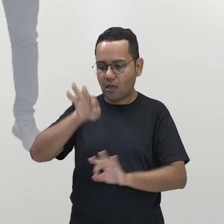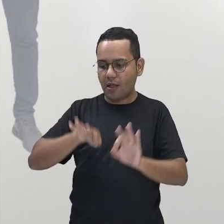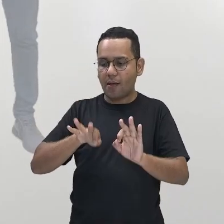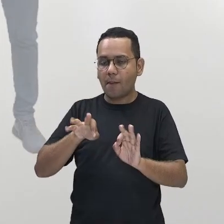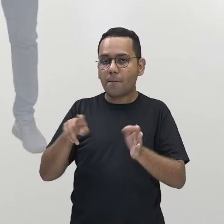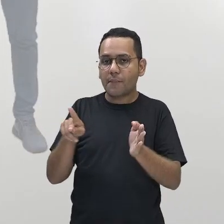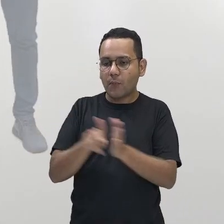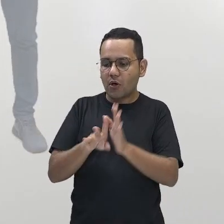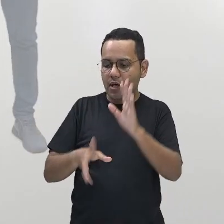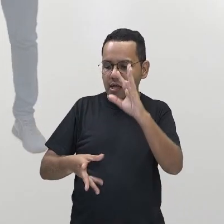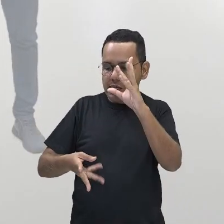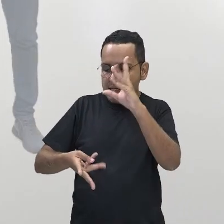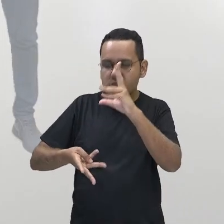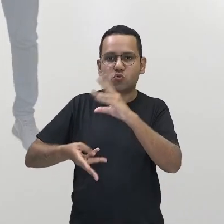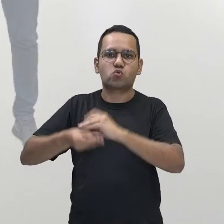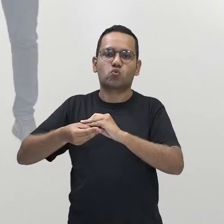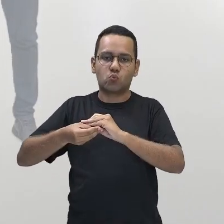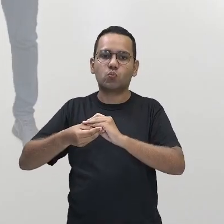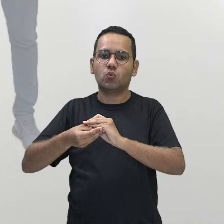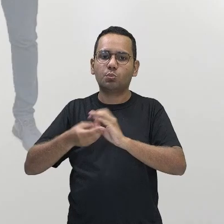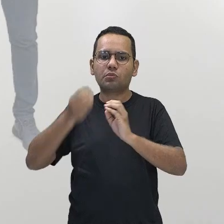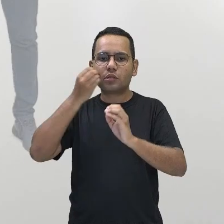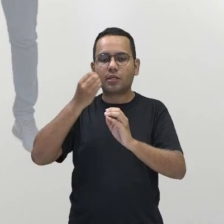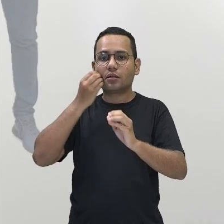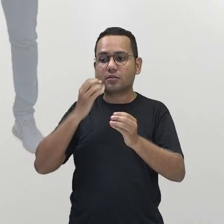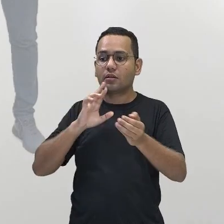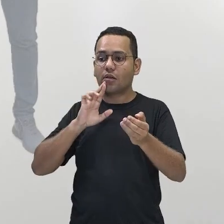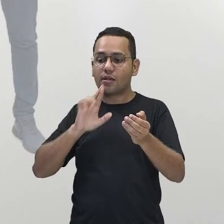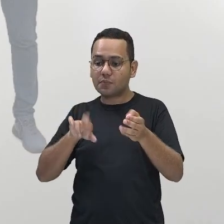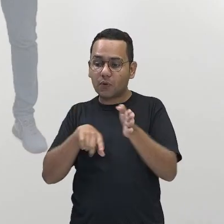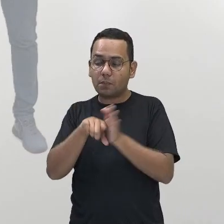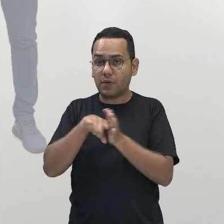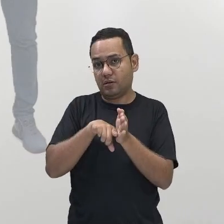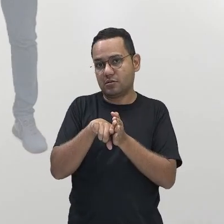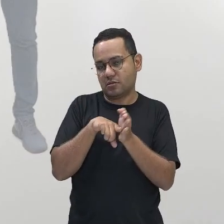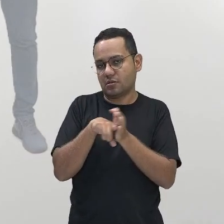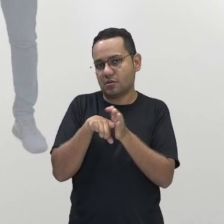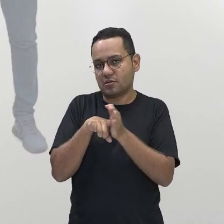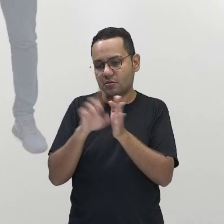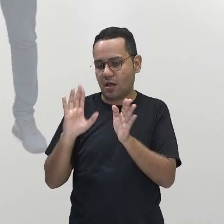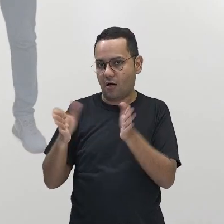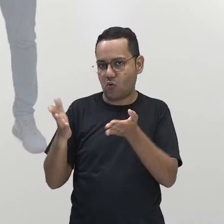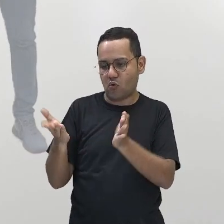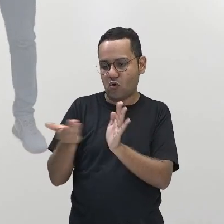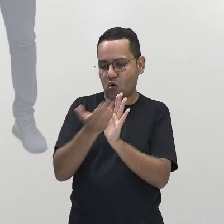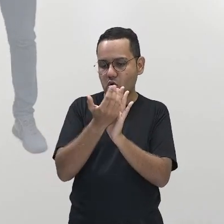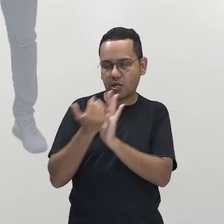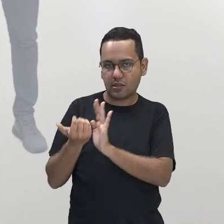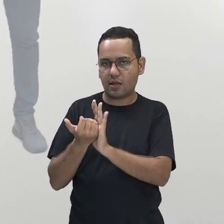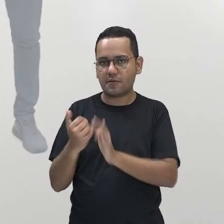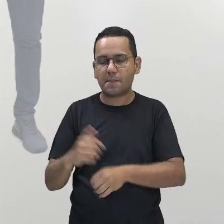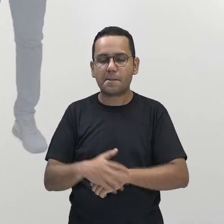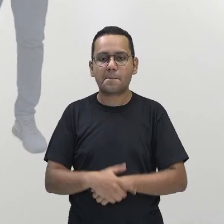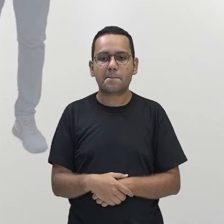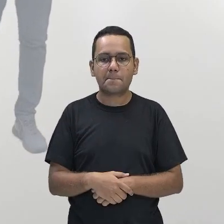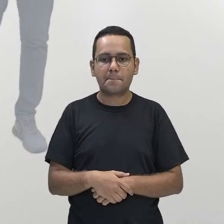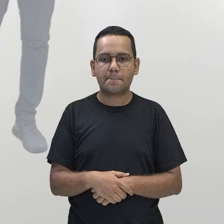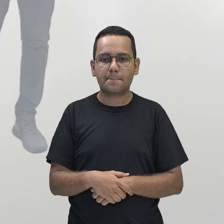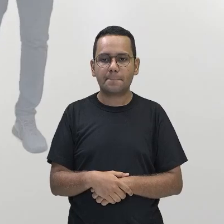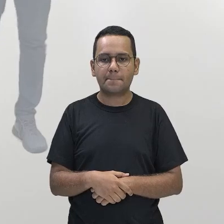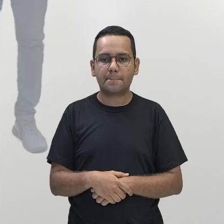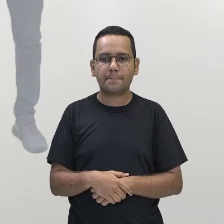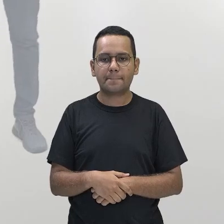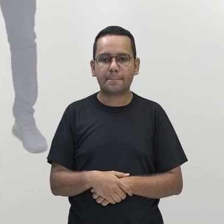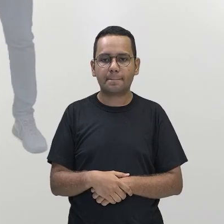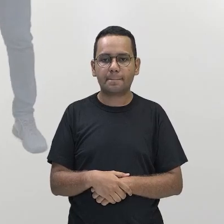resumo daquele resultado, né, da pesquisa que foi obtida no dia a dia, para